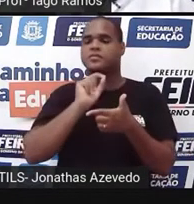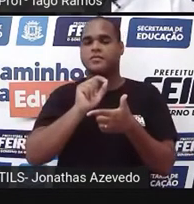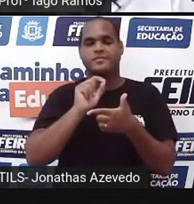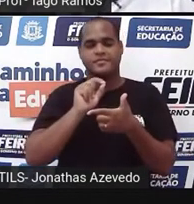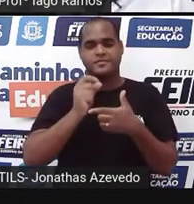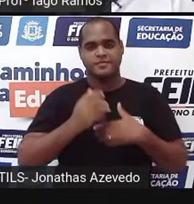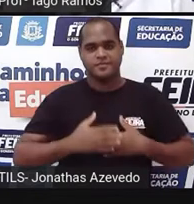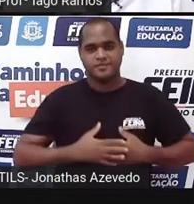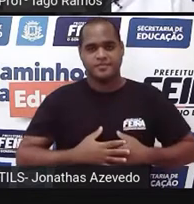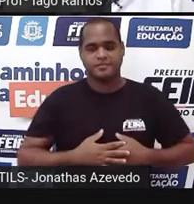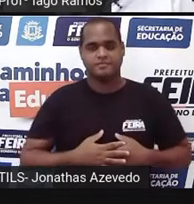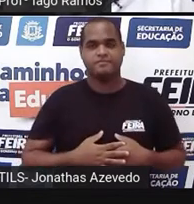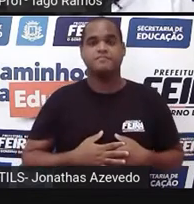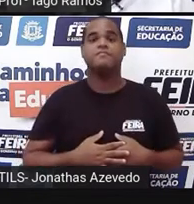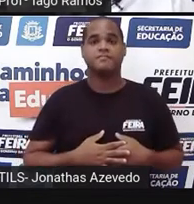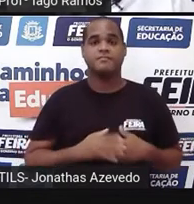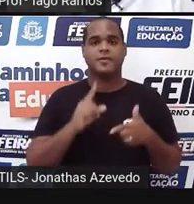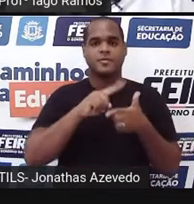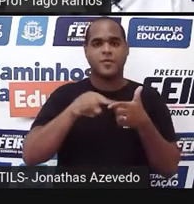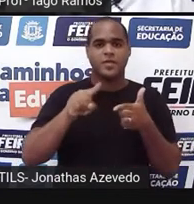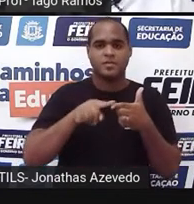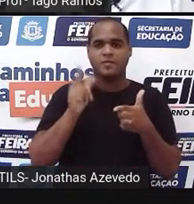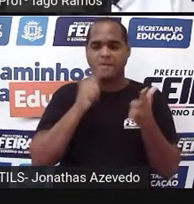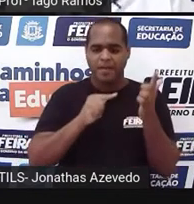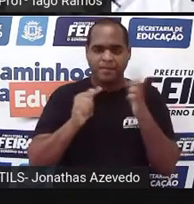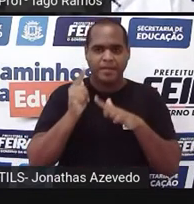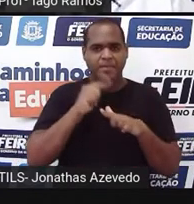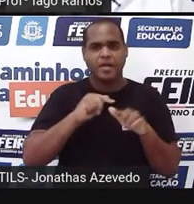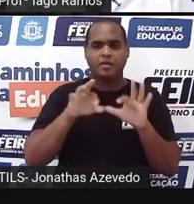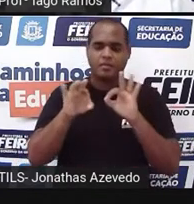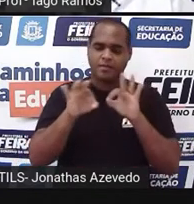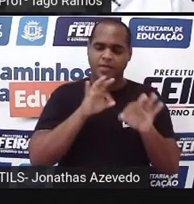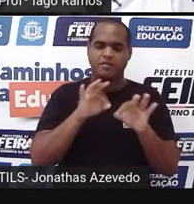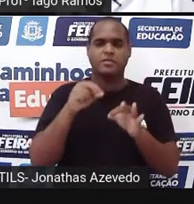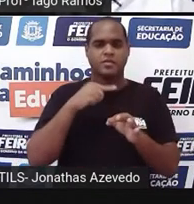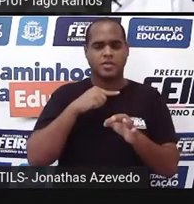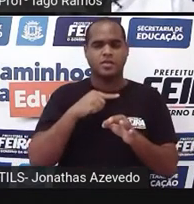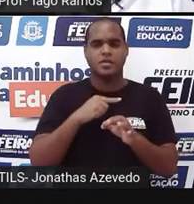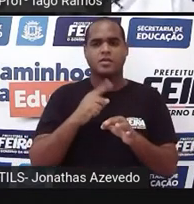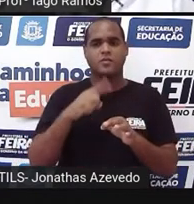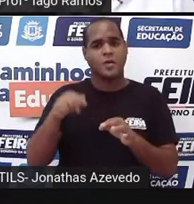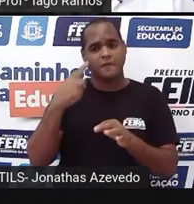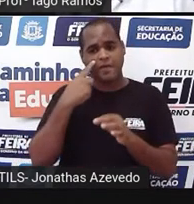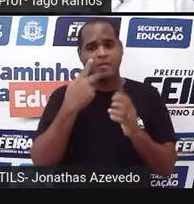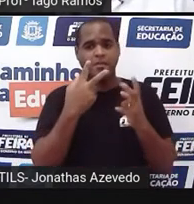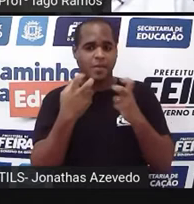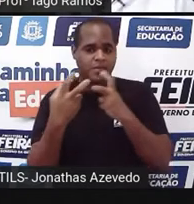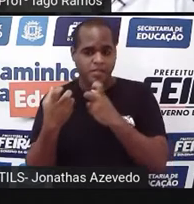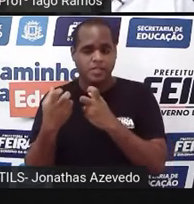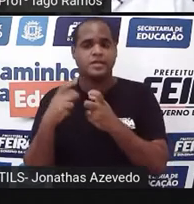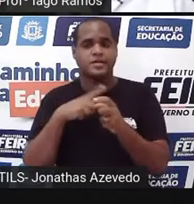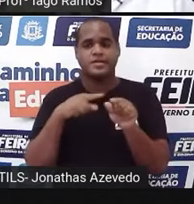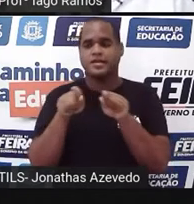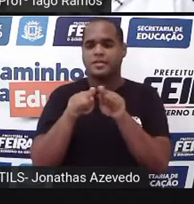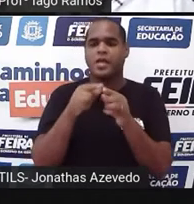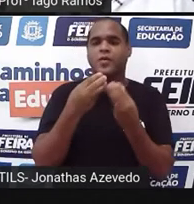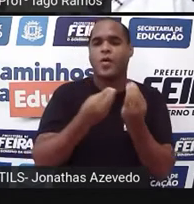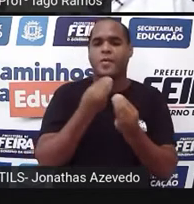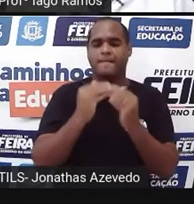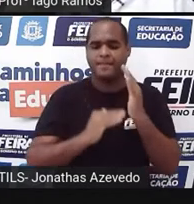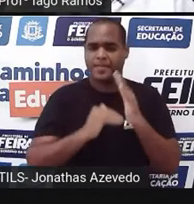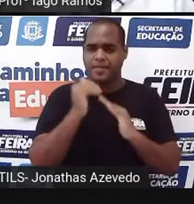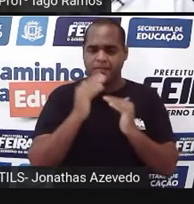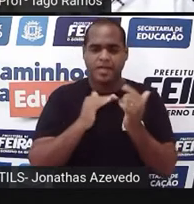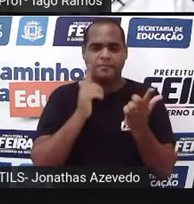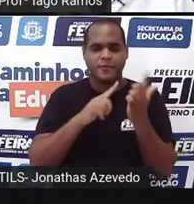só é um problema que a gente já resolveu Tá a gente já viu uma forma de resolução